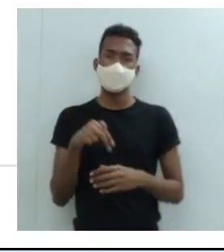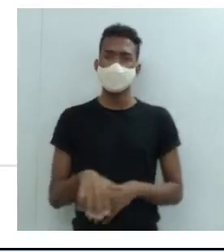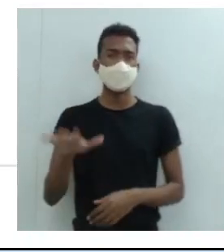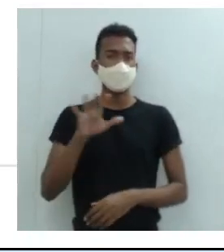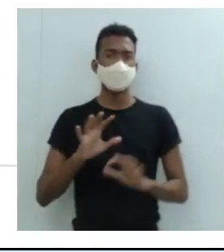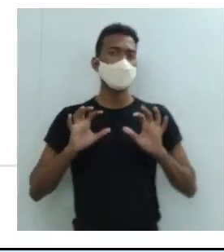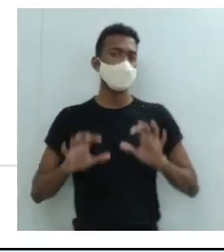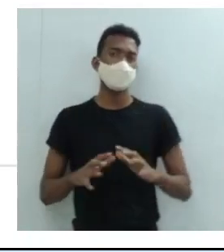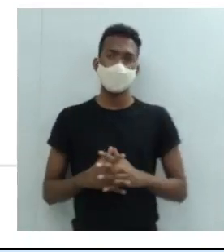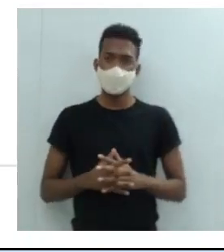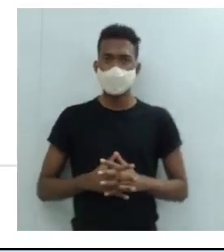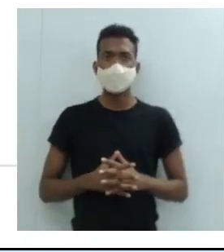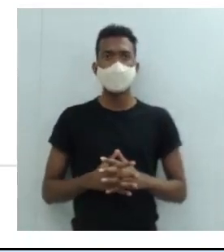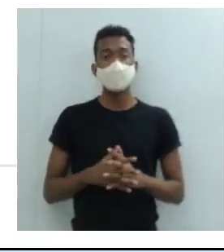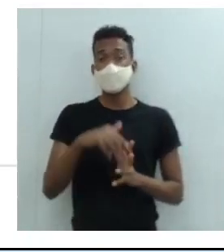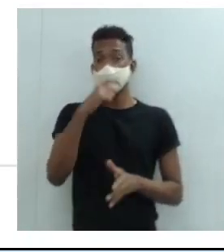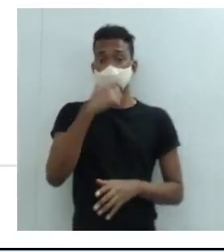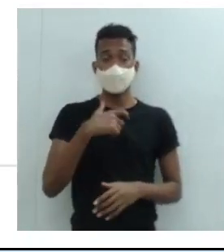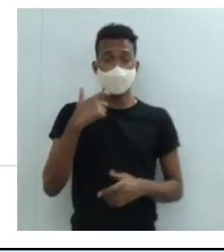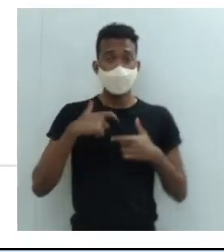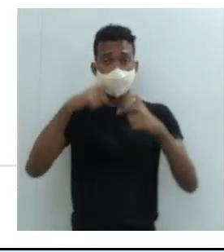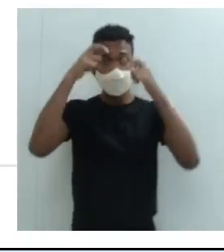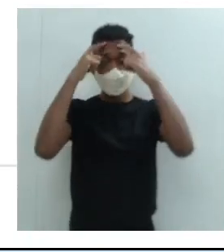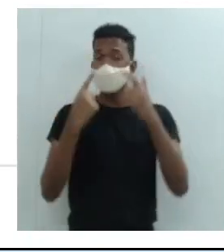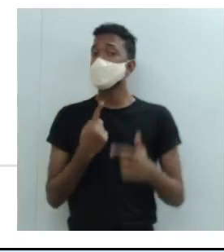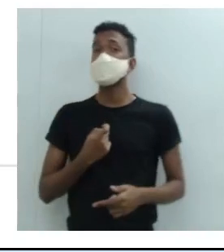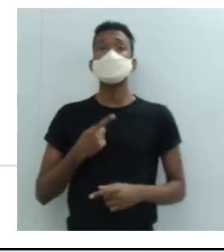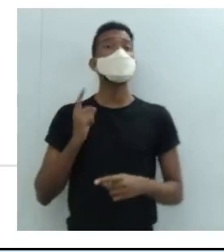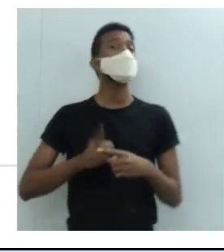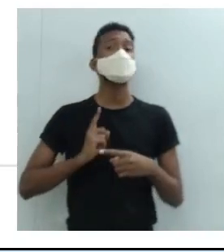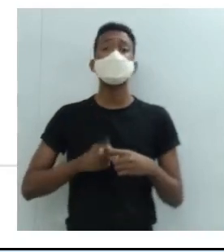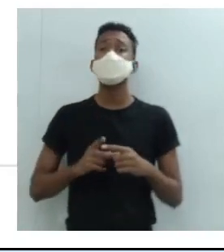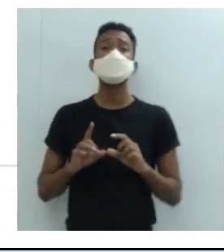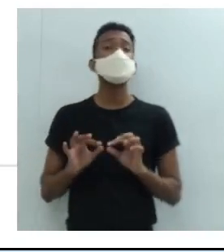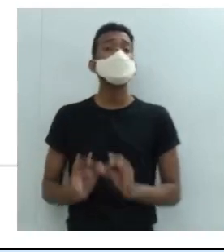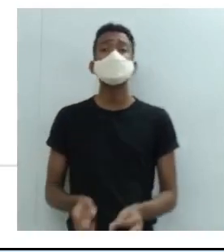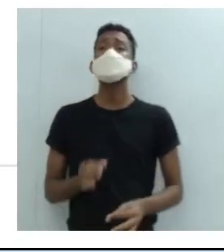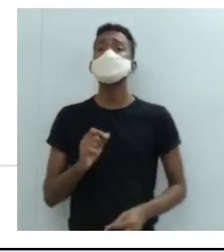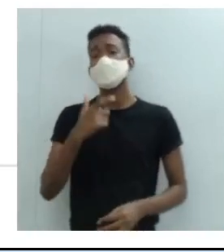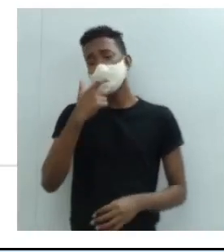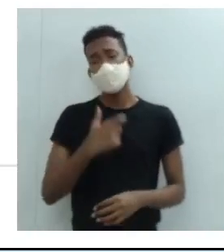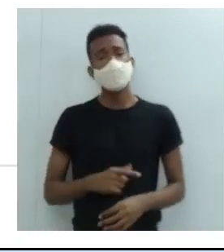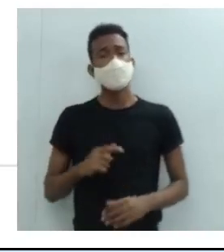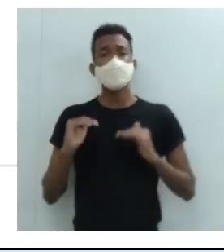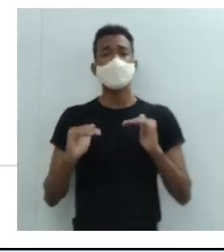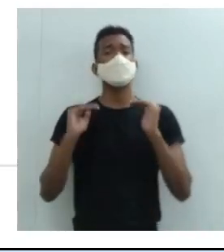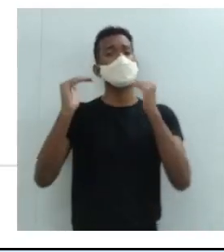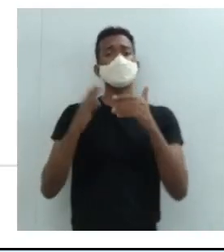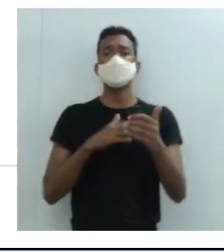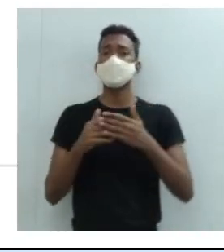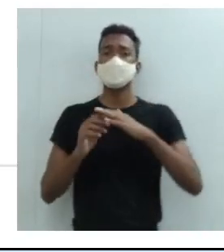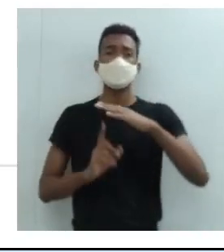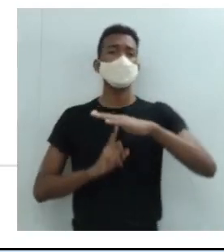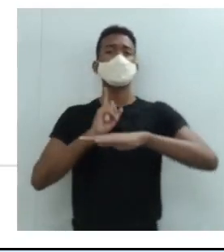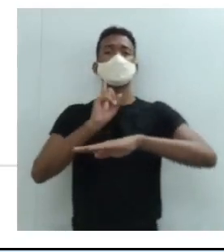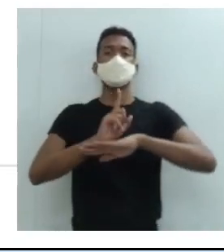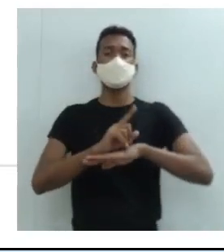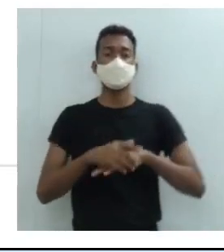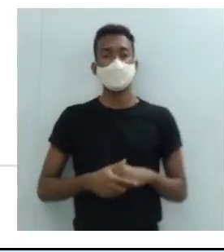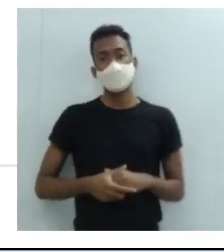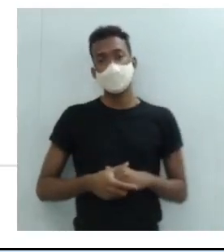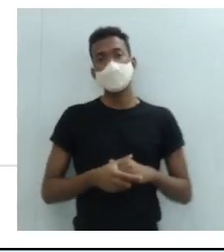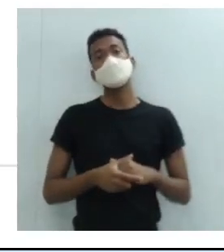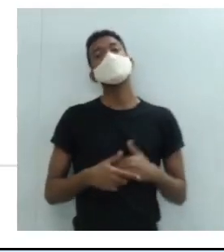o rei é a única, porque simplesmente o rei ele vai estar acima de tudo, né? Então,